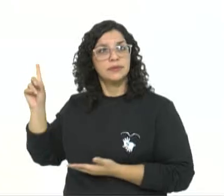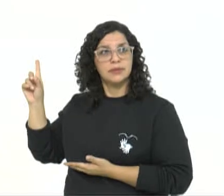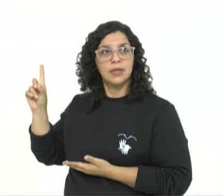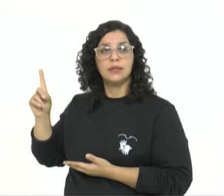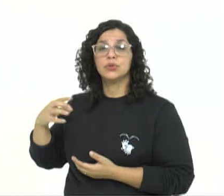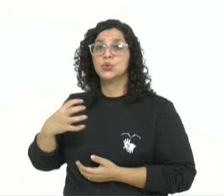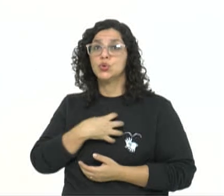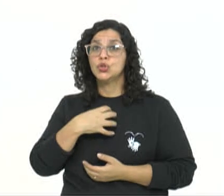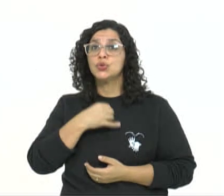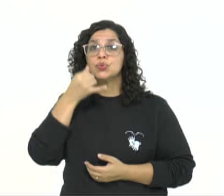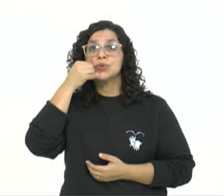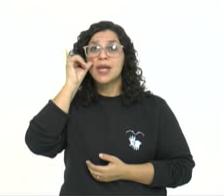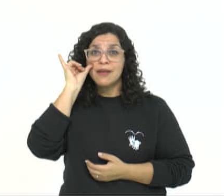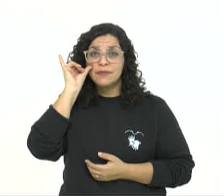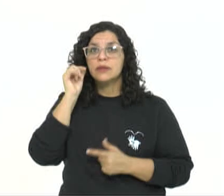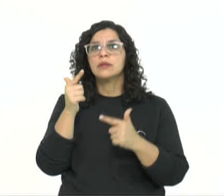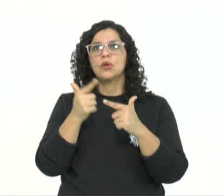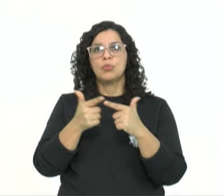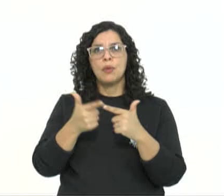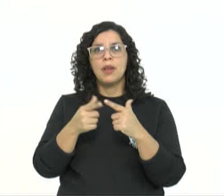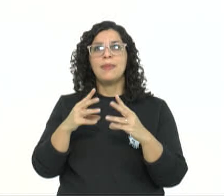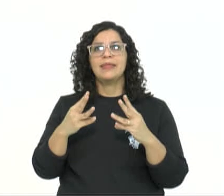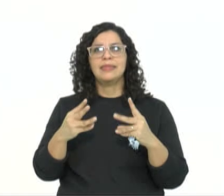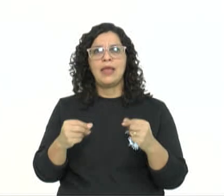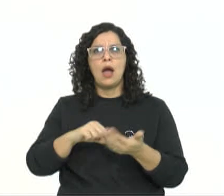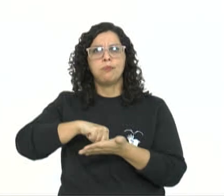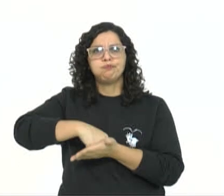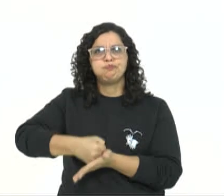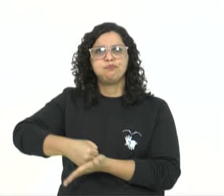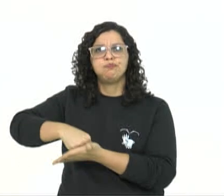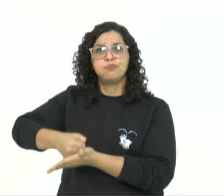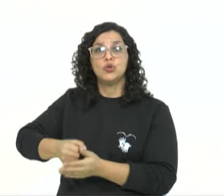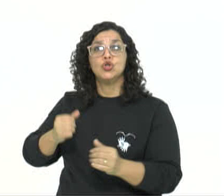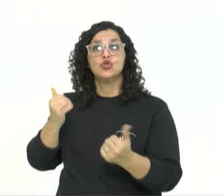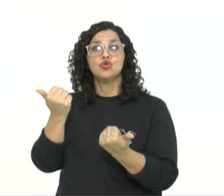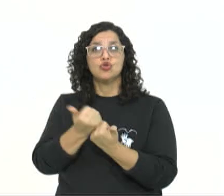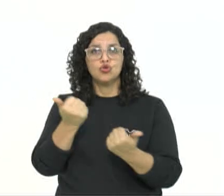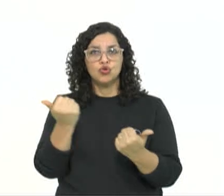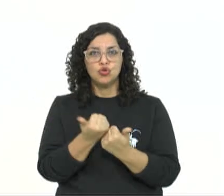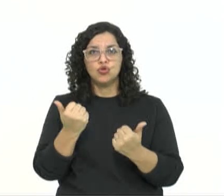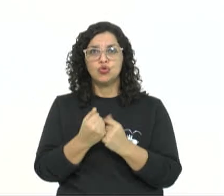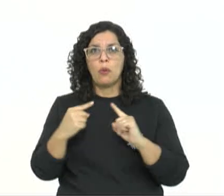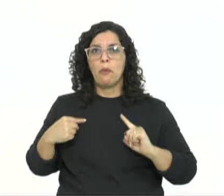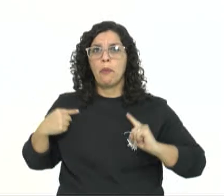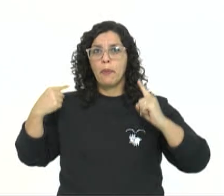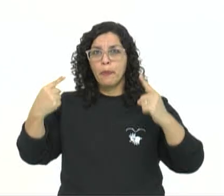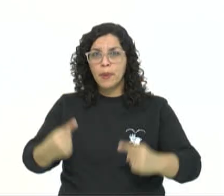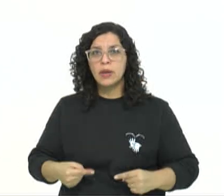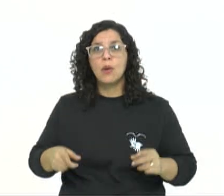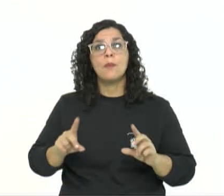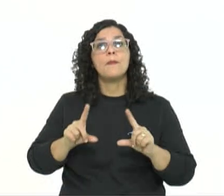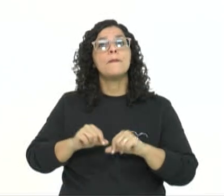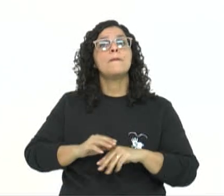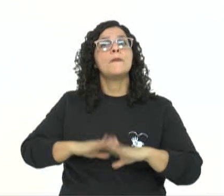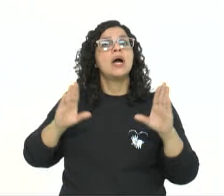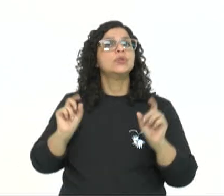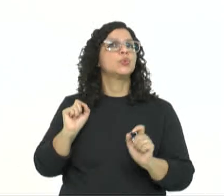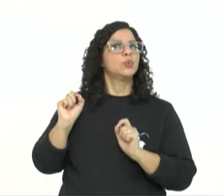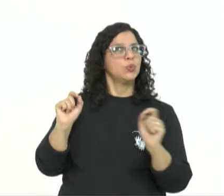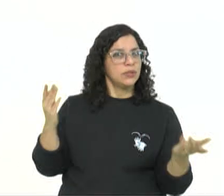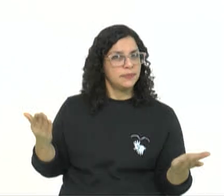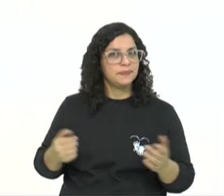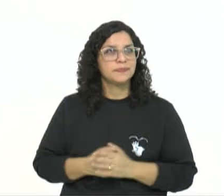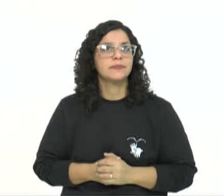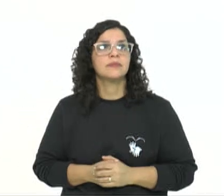Uma das formas de prevenir o problema de compactação do solo é substituir os pneus dos tratores por pneus mais. E aí vem a